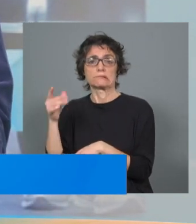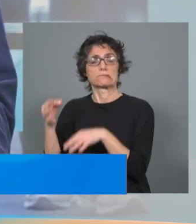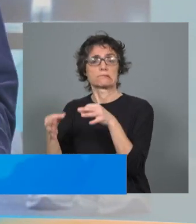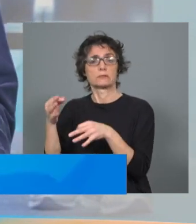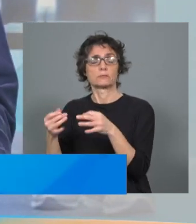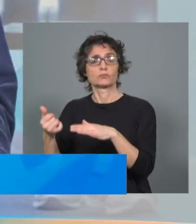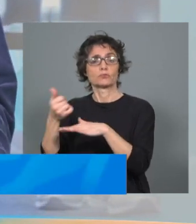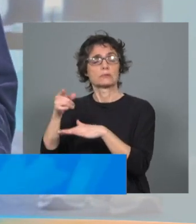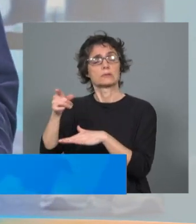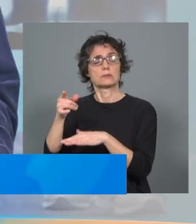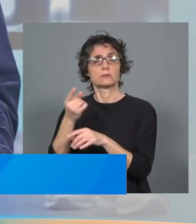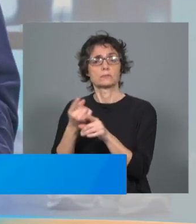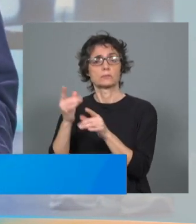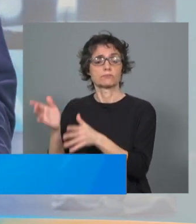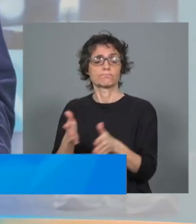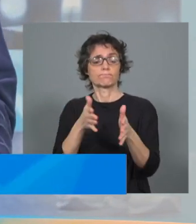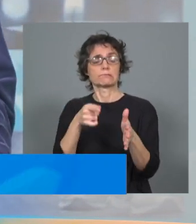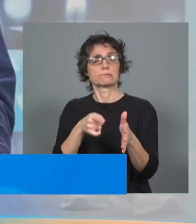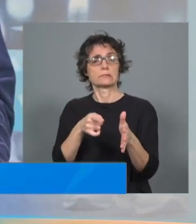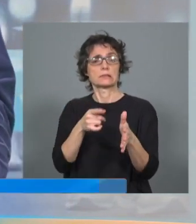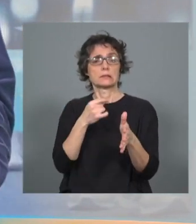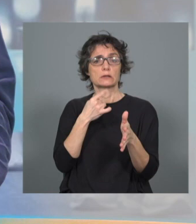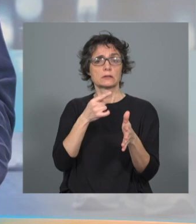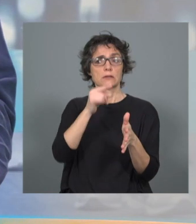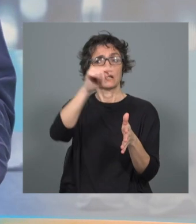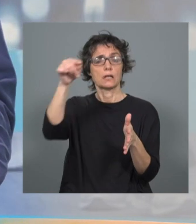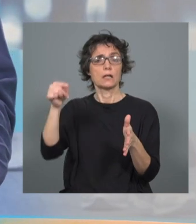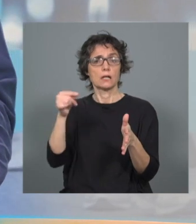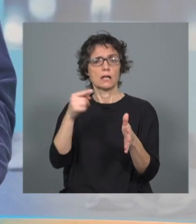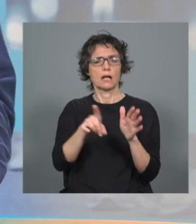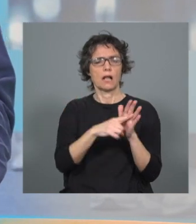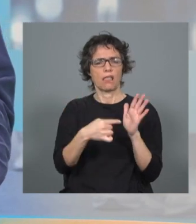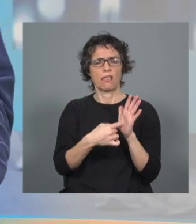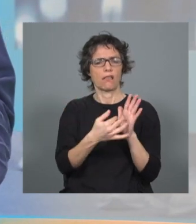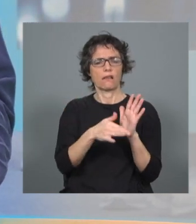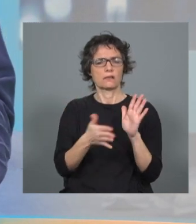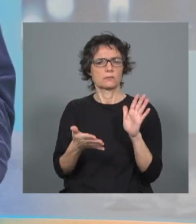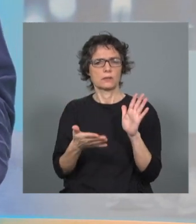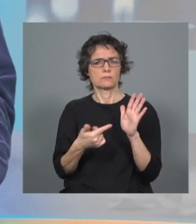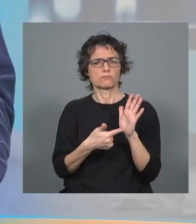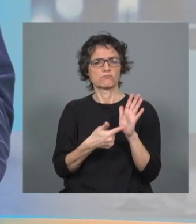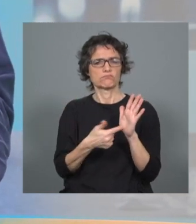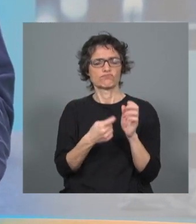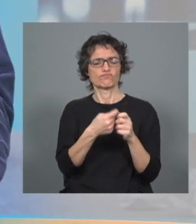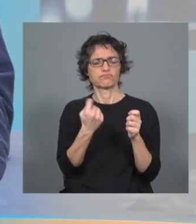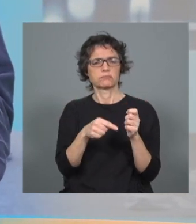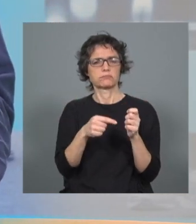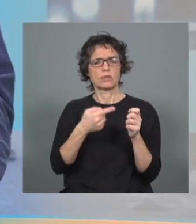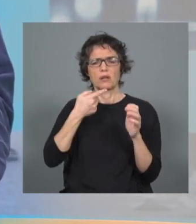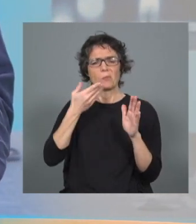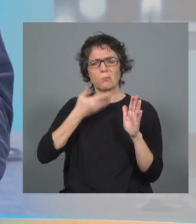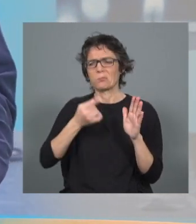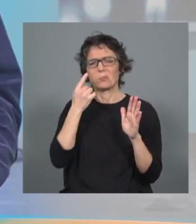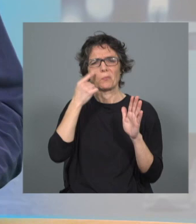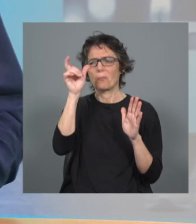a satisfação de quem sempre disse que esta era uma má lei, e houve muita gente a dizer que esta era uma má lei. Todos os especialistas que foram consultados